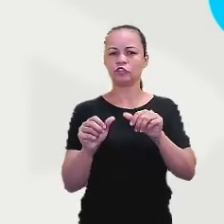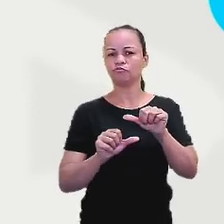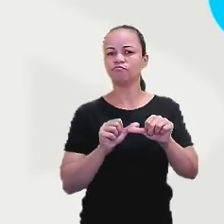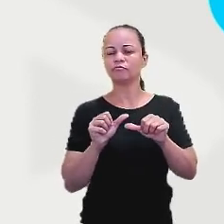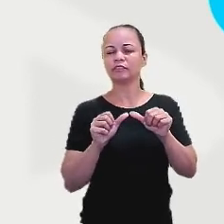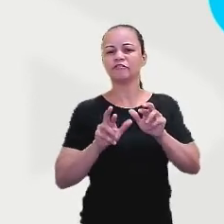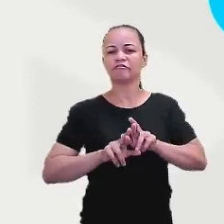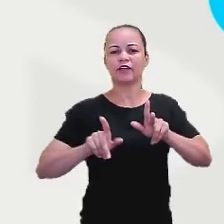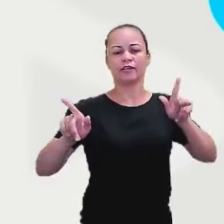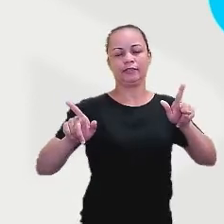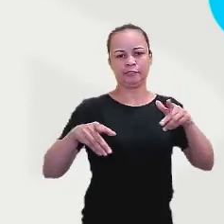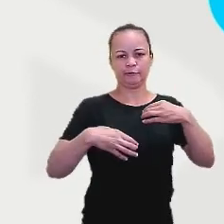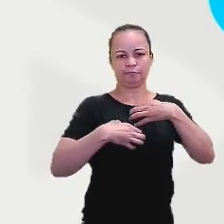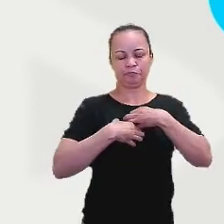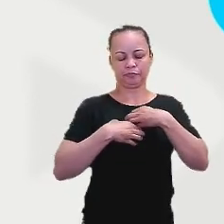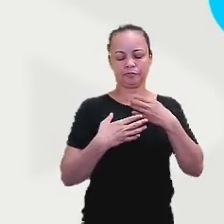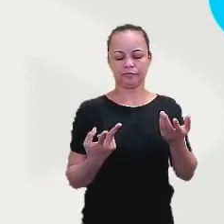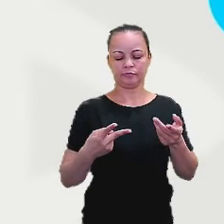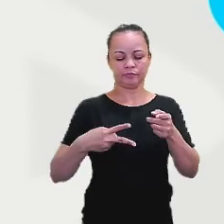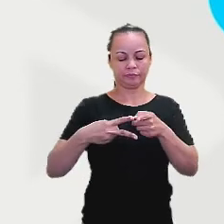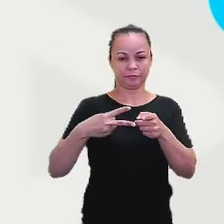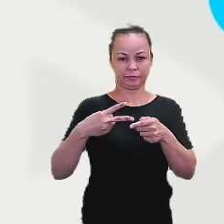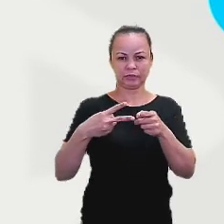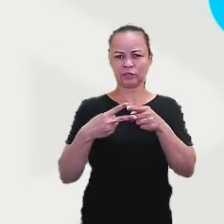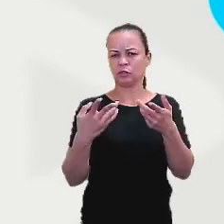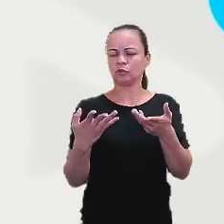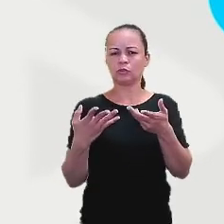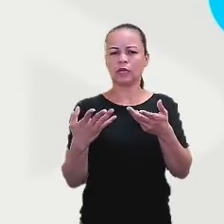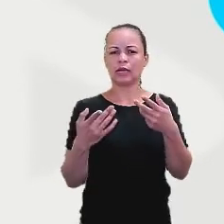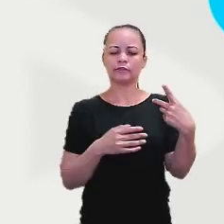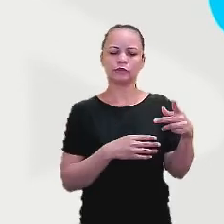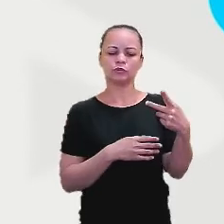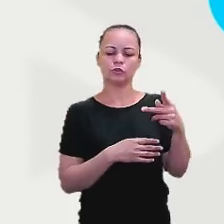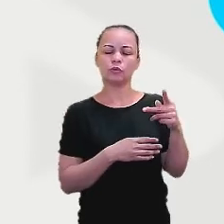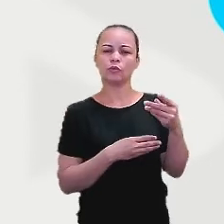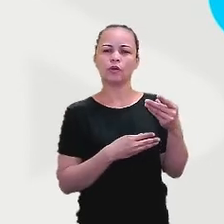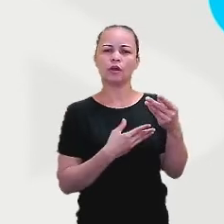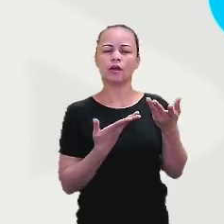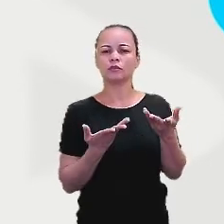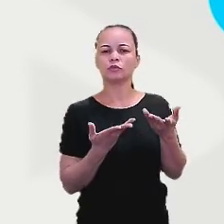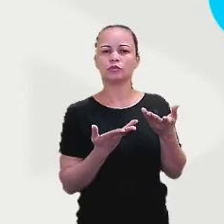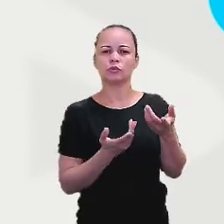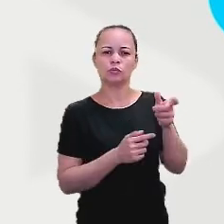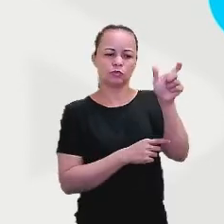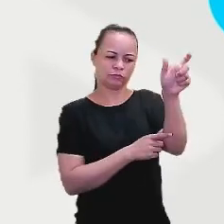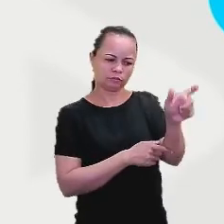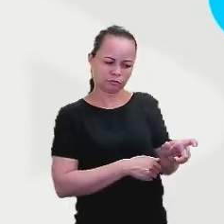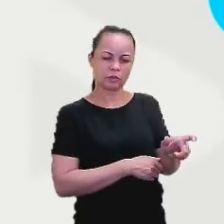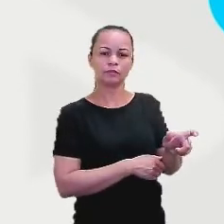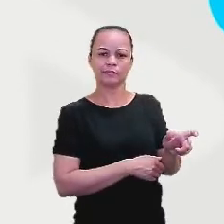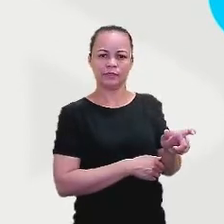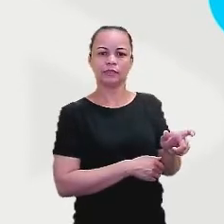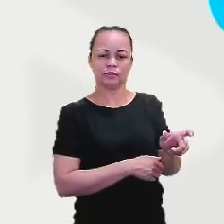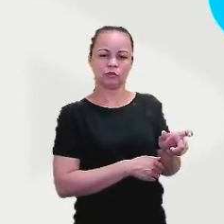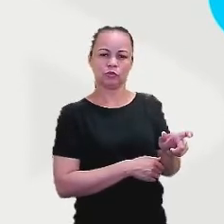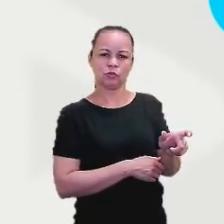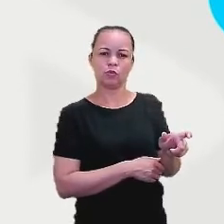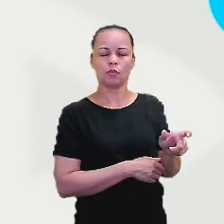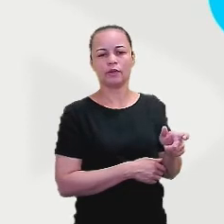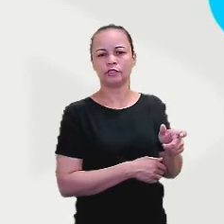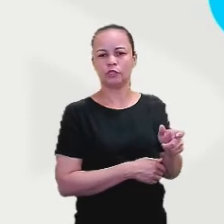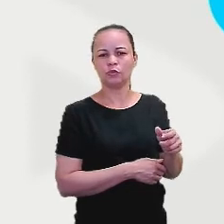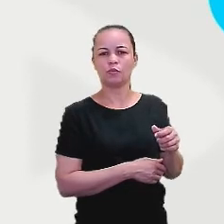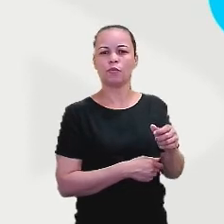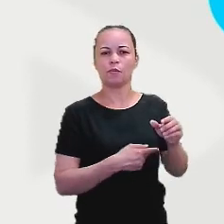sentido. No caso aí, quando provavelmente um atendente, né, de uma clínica,